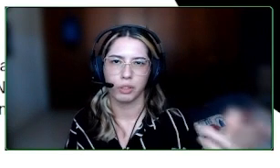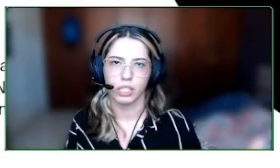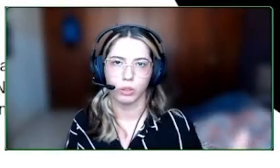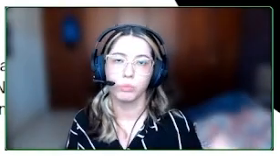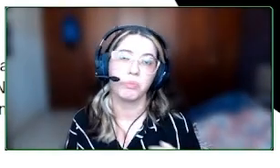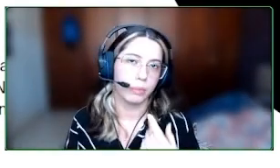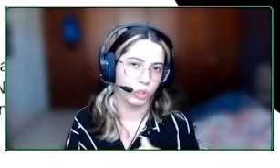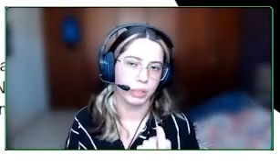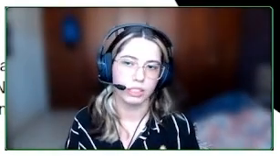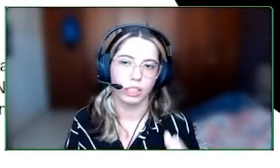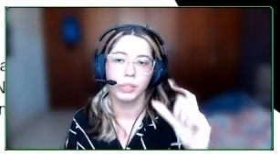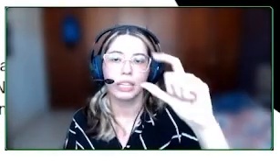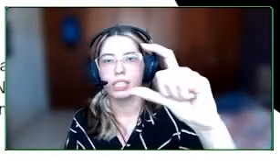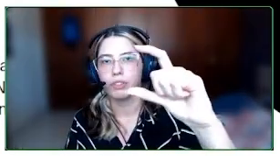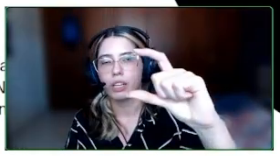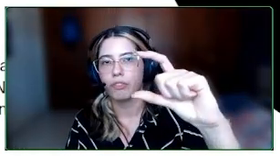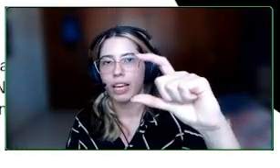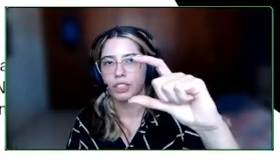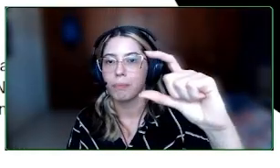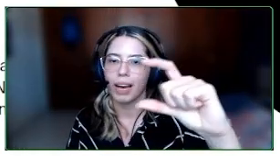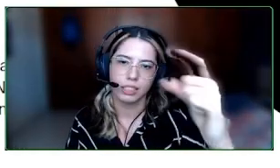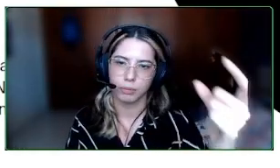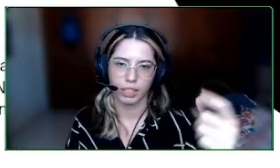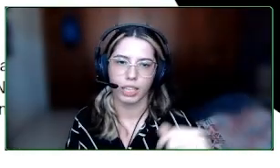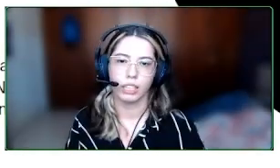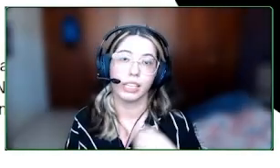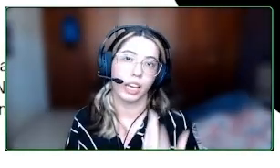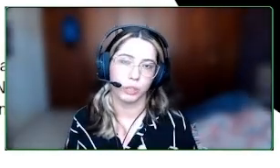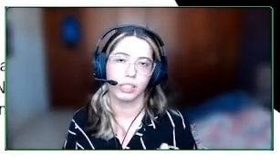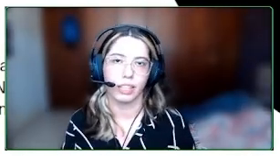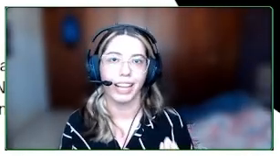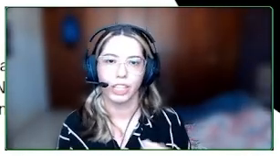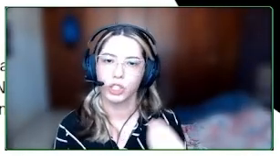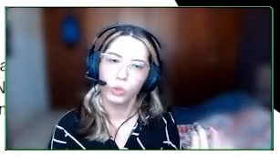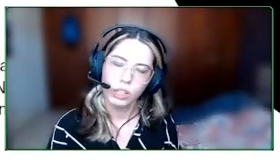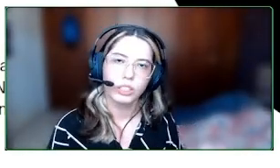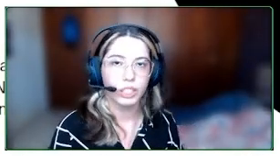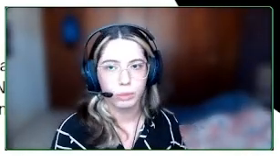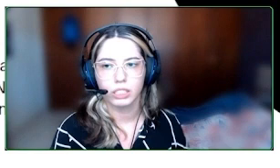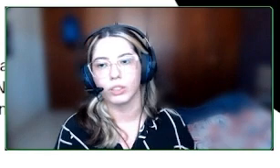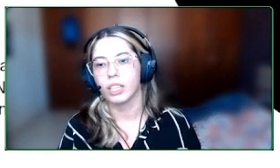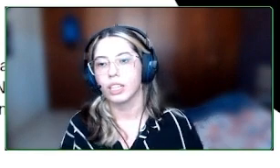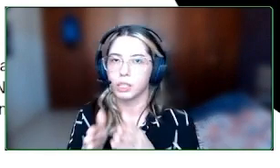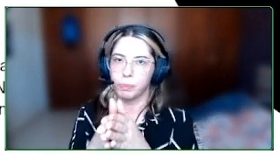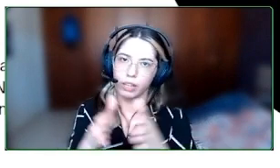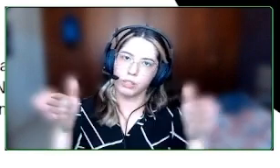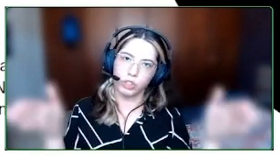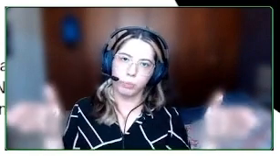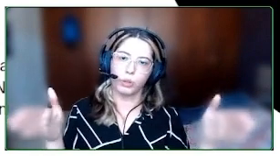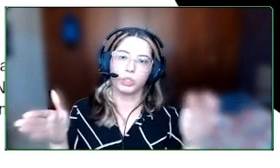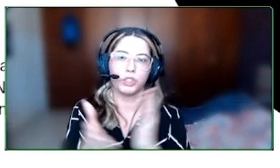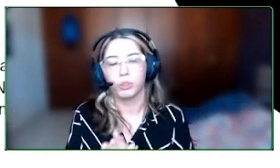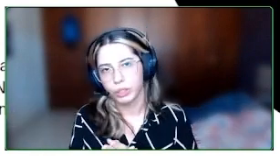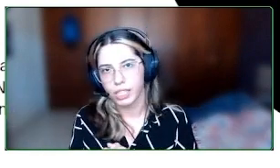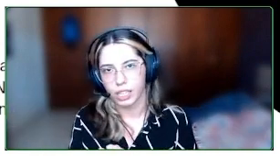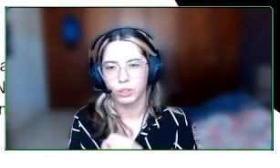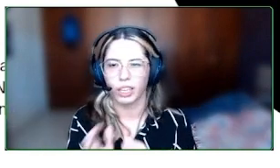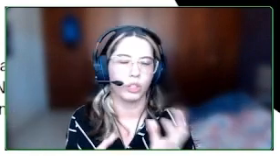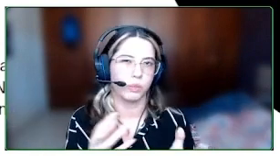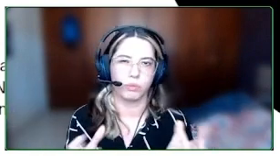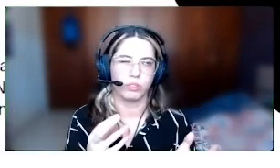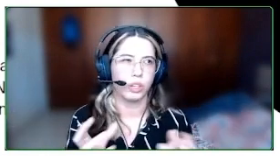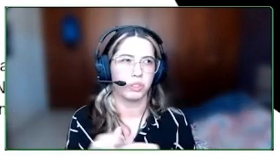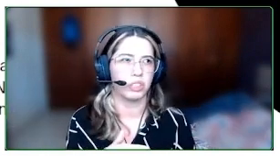tem 0,01 milímetros de precisão, e eles definiram essa flecha máxima ali nesse regime elástico de deformação. Então, eles pegaram esses vão de apoios, dividiram por 300,